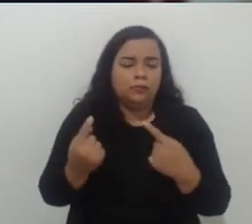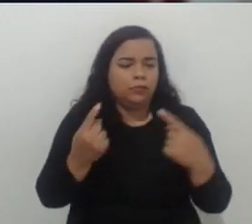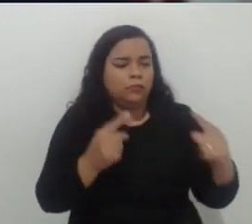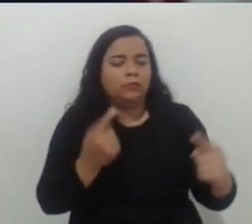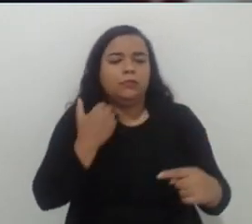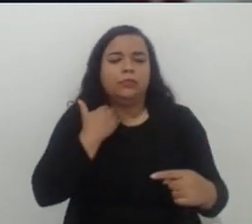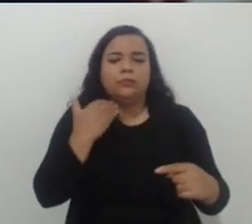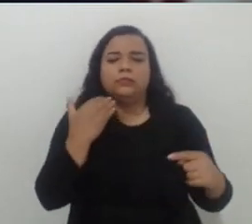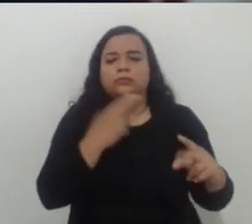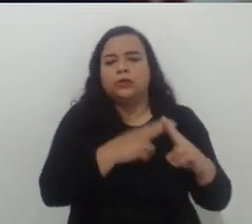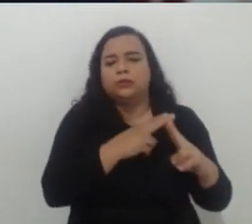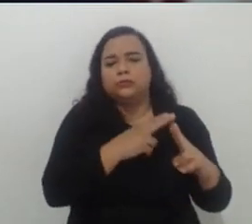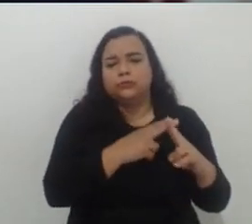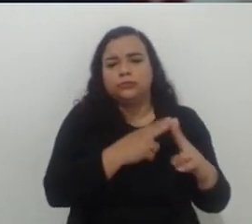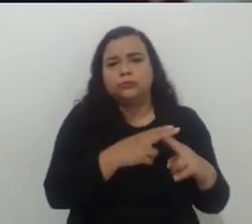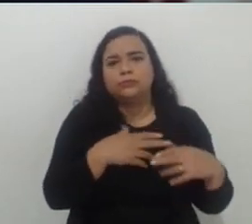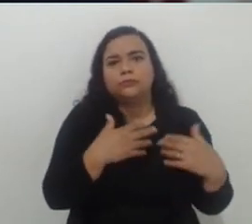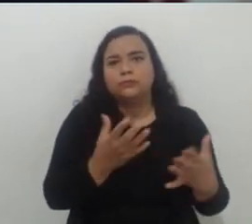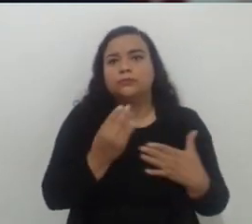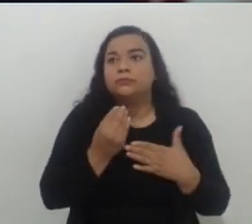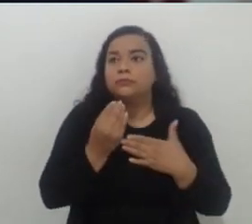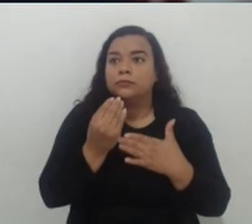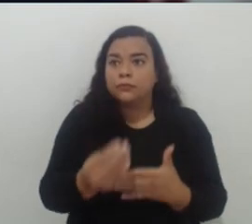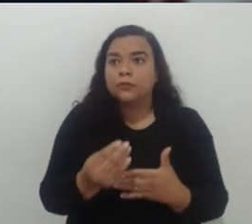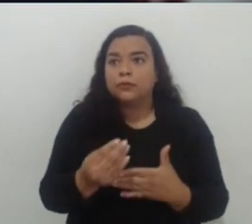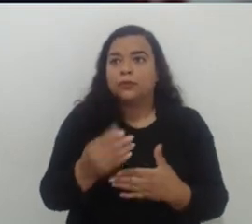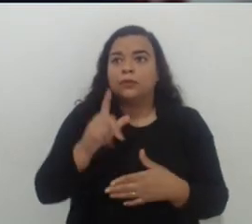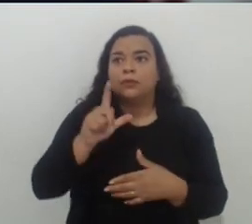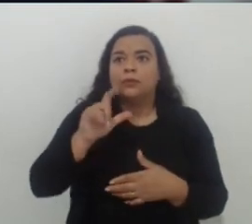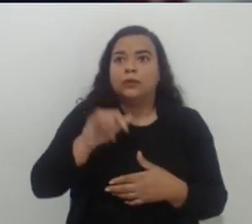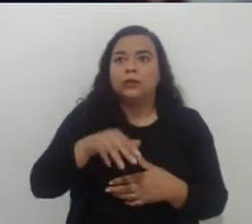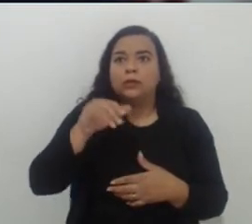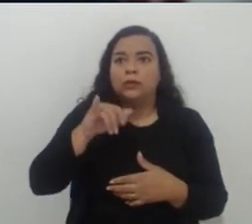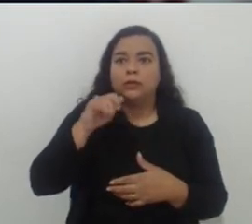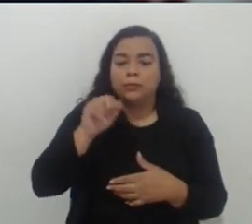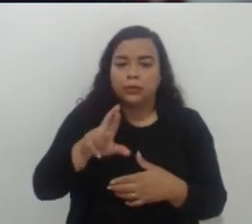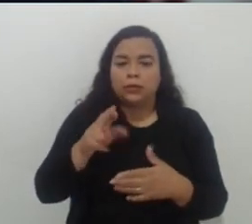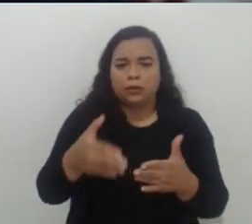de maneiras que foi concedida a liminar para suspender o pagamento,